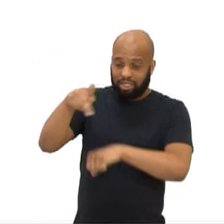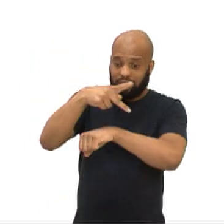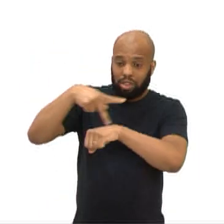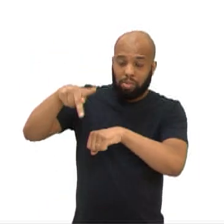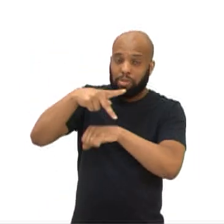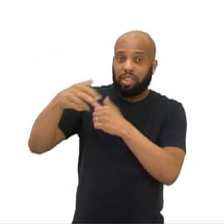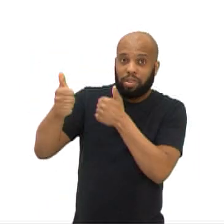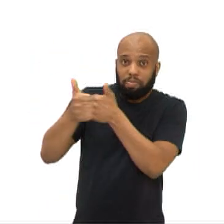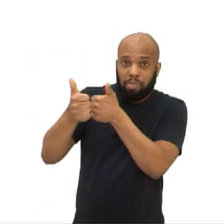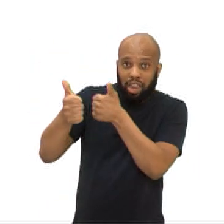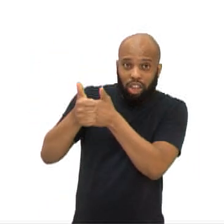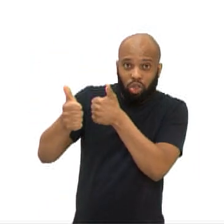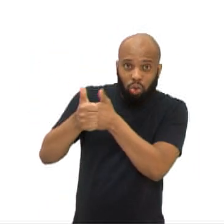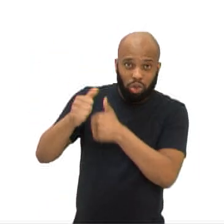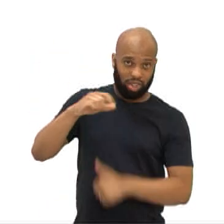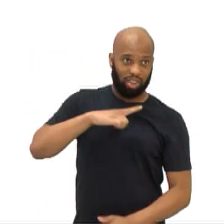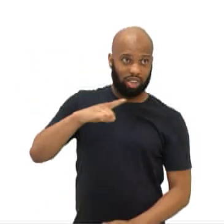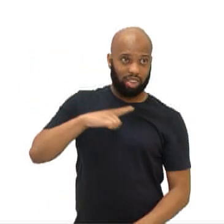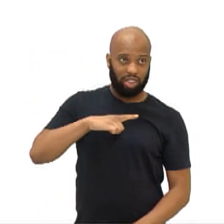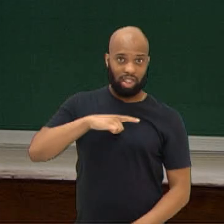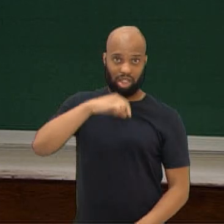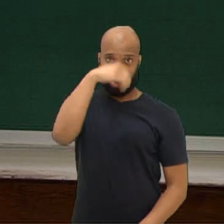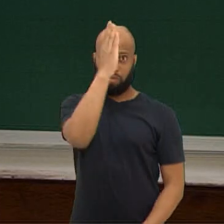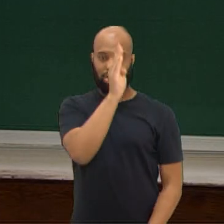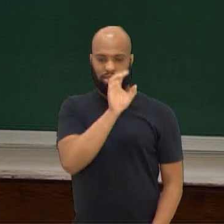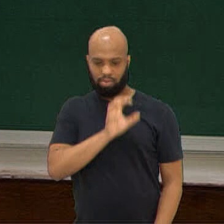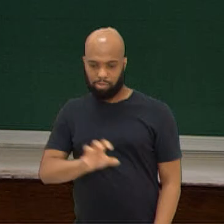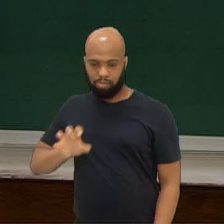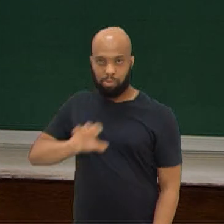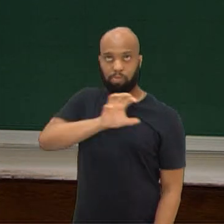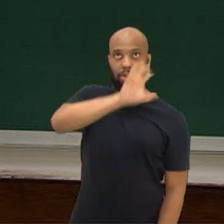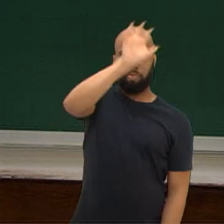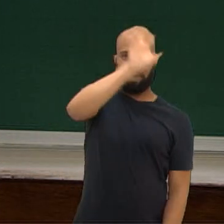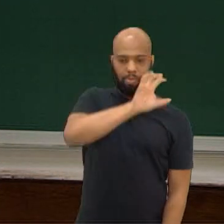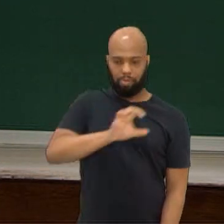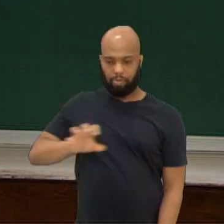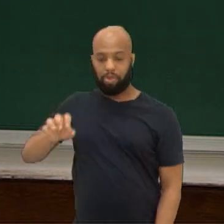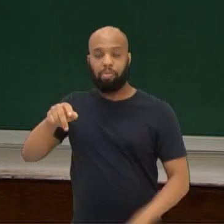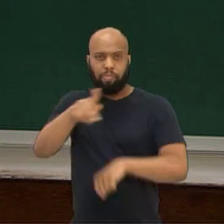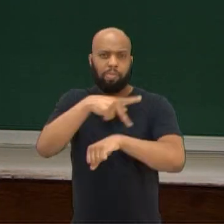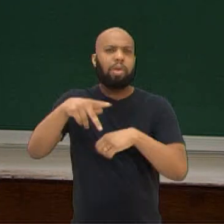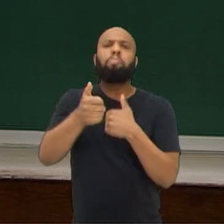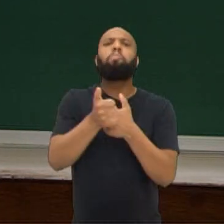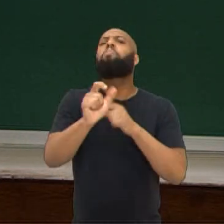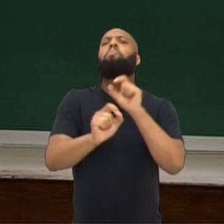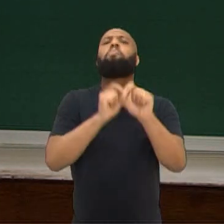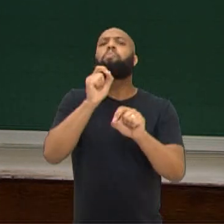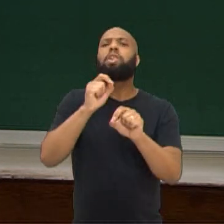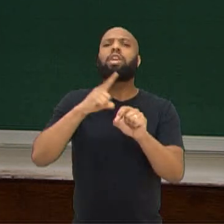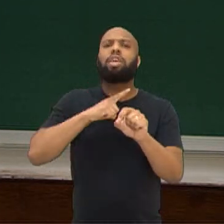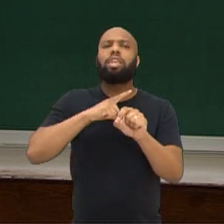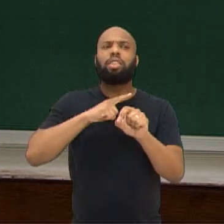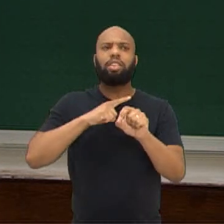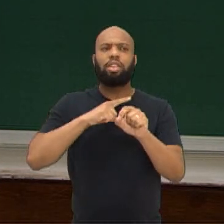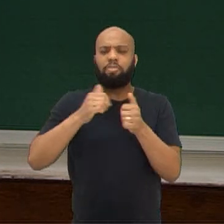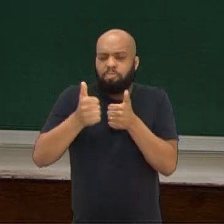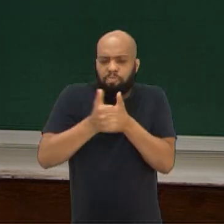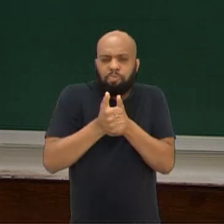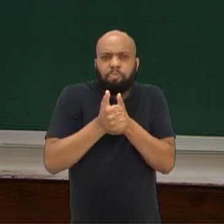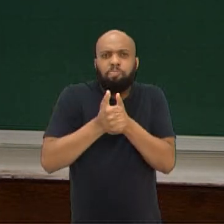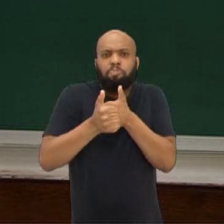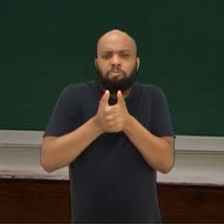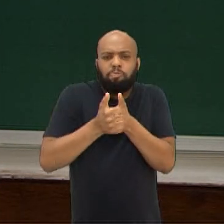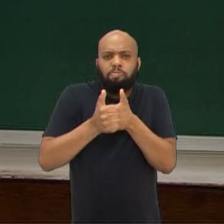países fronteiriços, aqueles que fazem fronteira com o Brasil, que é o nosso contexto, o nosso ponto de reflexão. Será que o Brasil